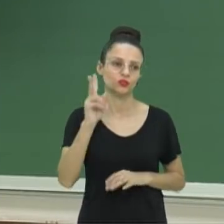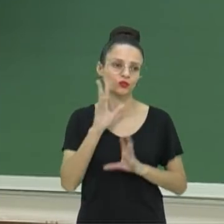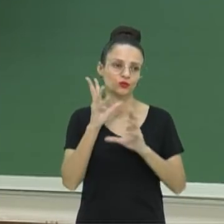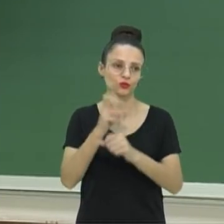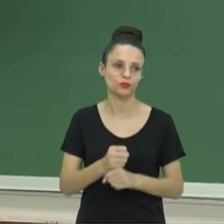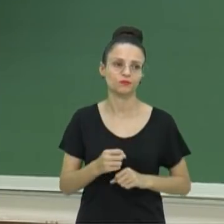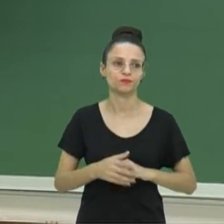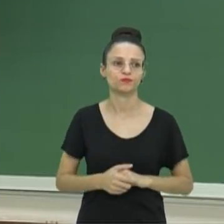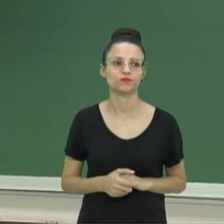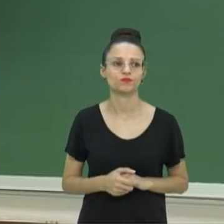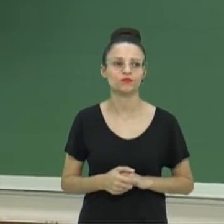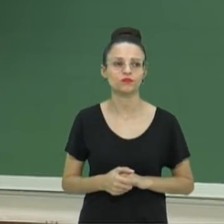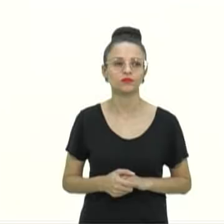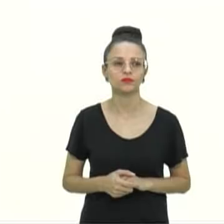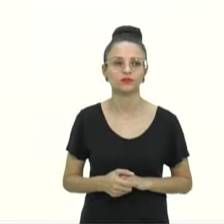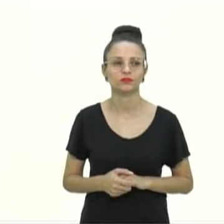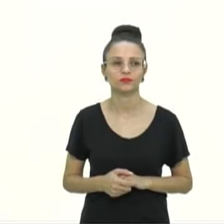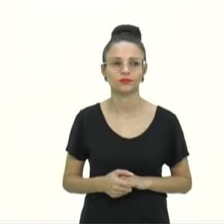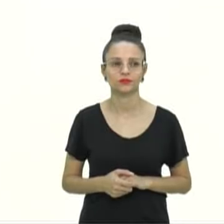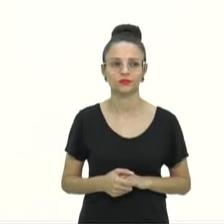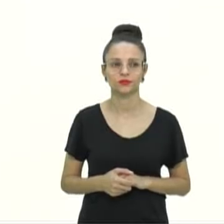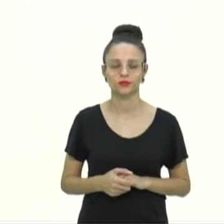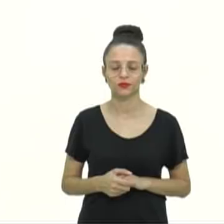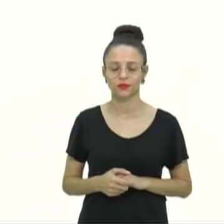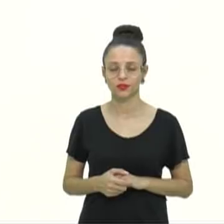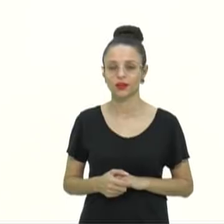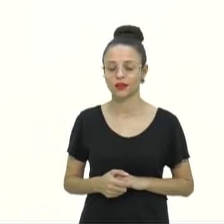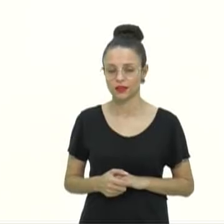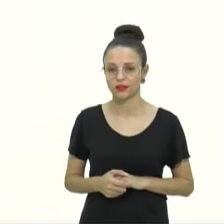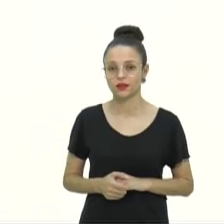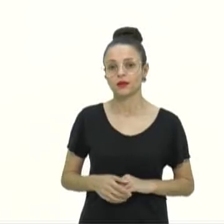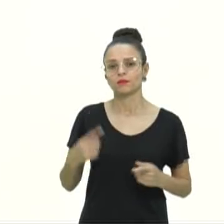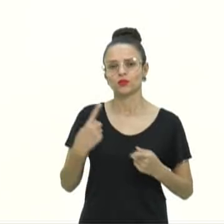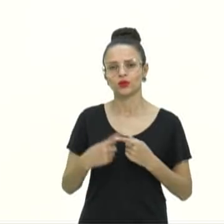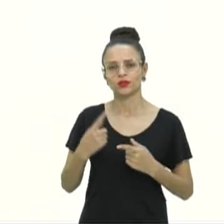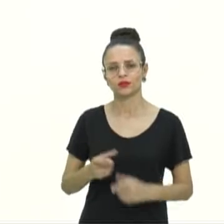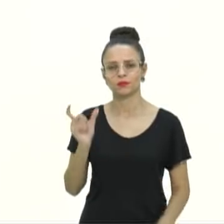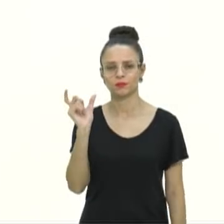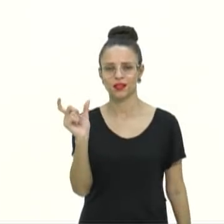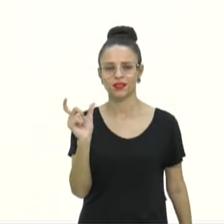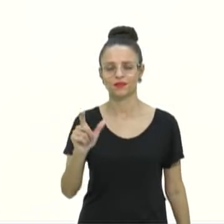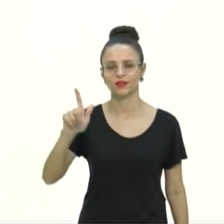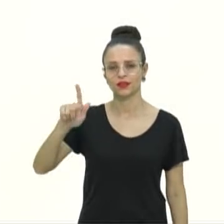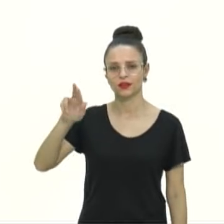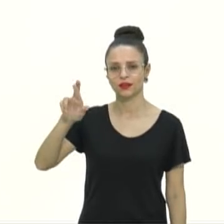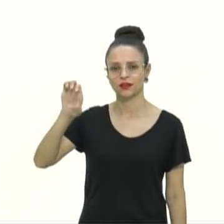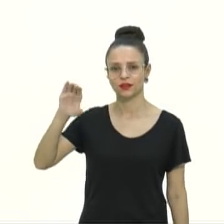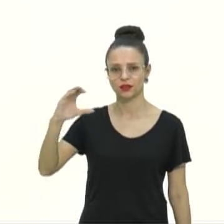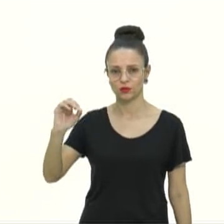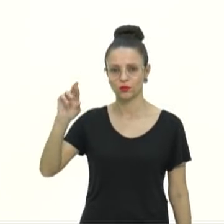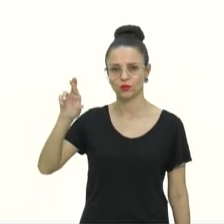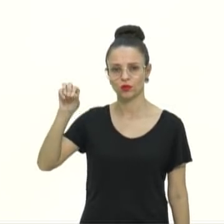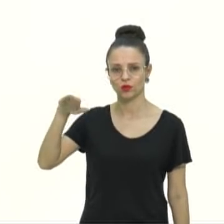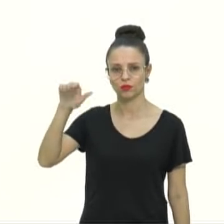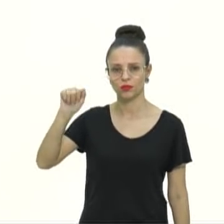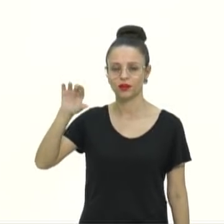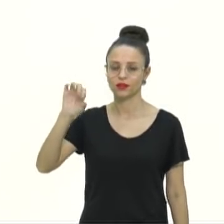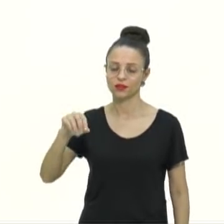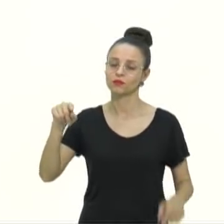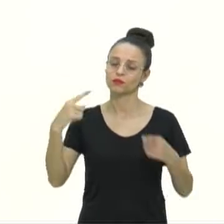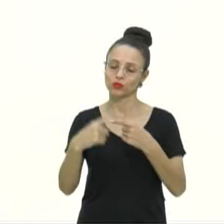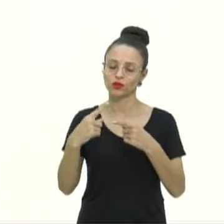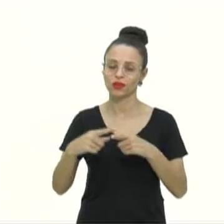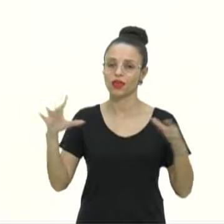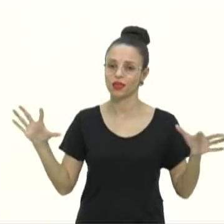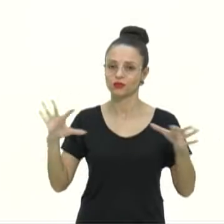para vocês. Então, um fator que explica a adoção do termo greco-romana é a associação de gregos e